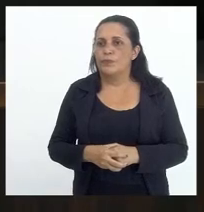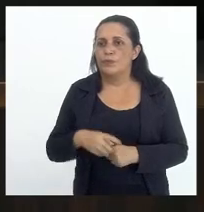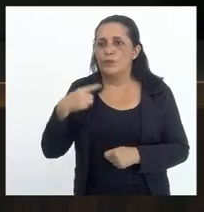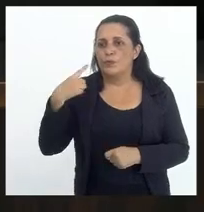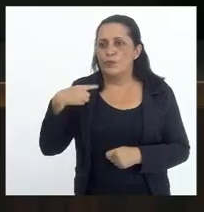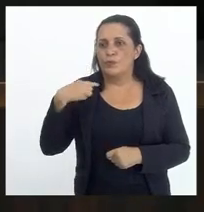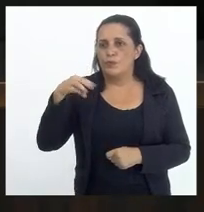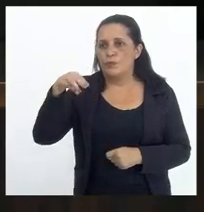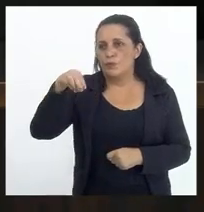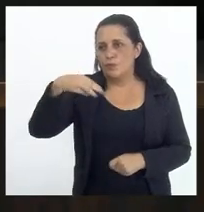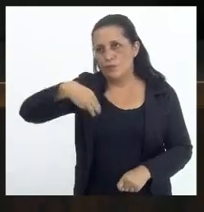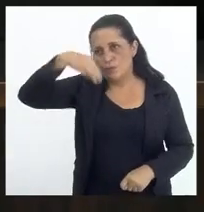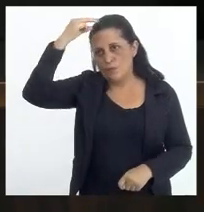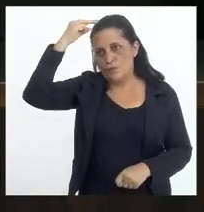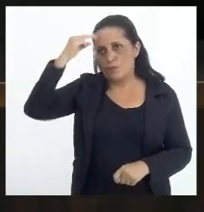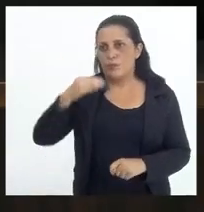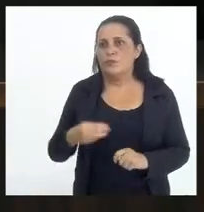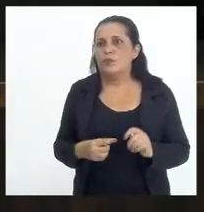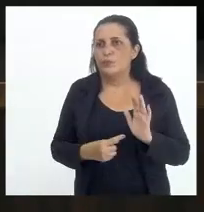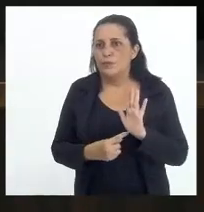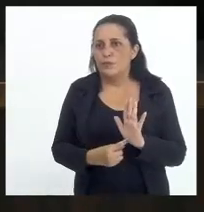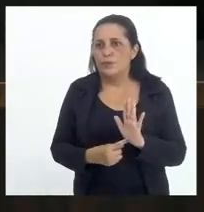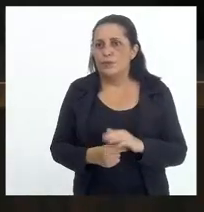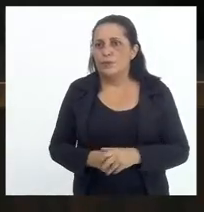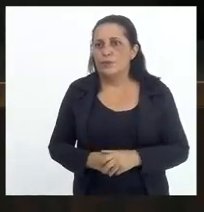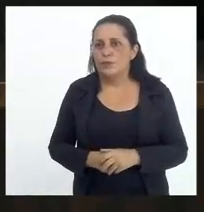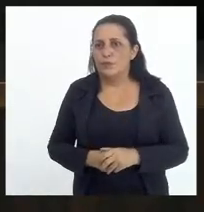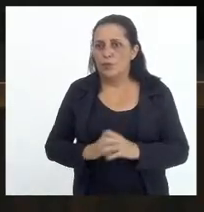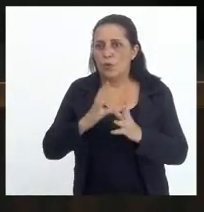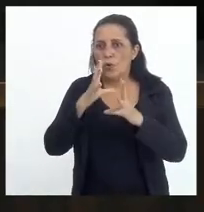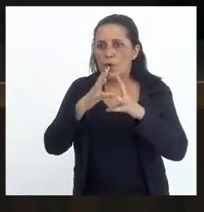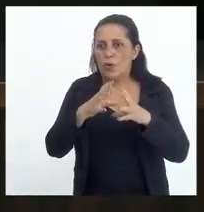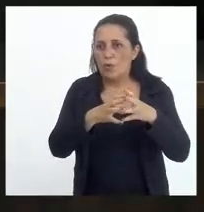Pacheco para emitir parecer pela Comissão de Constituição e Justiça.